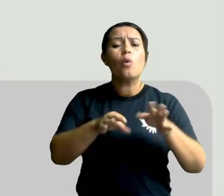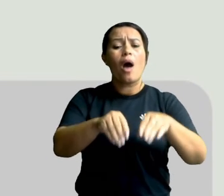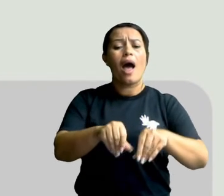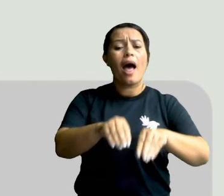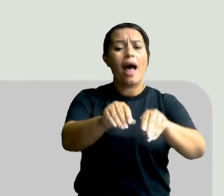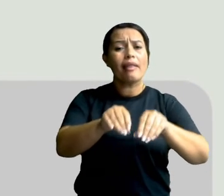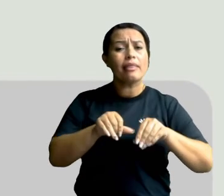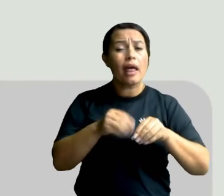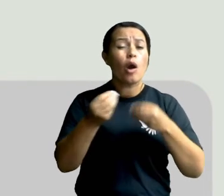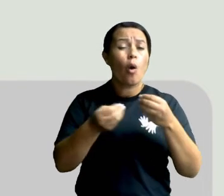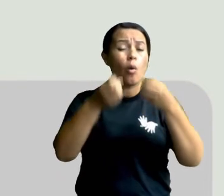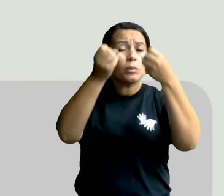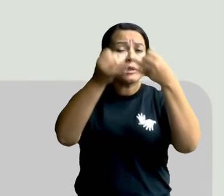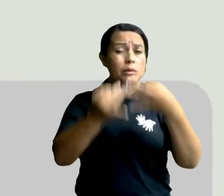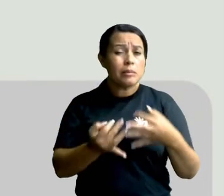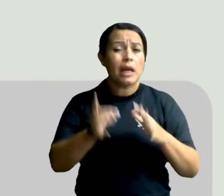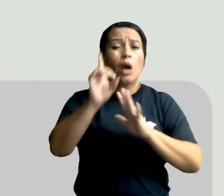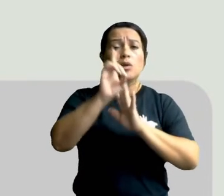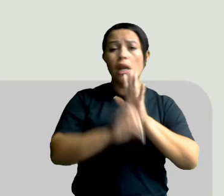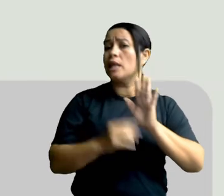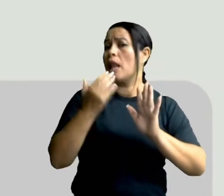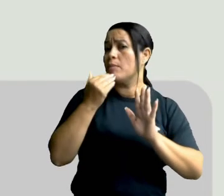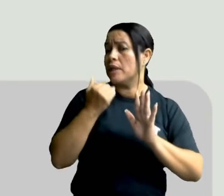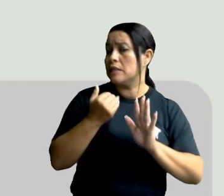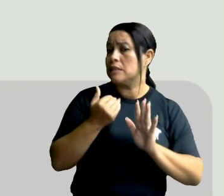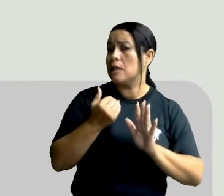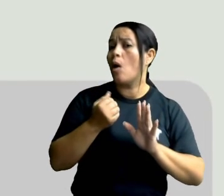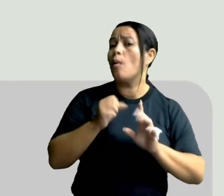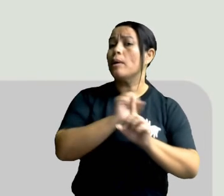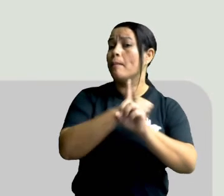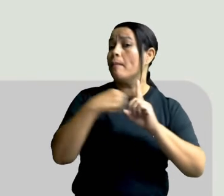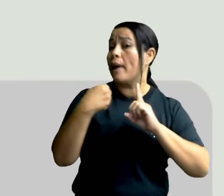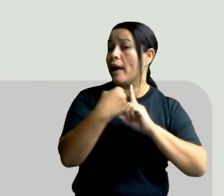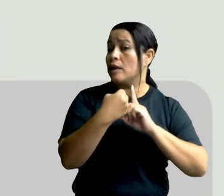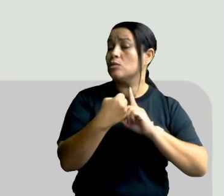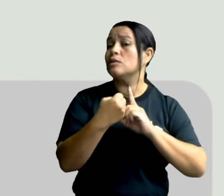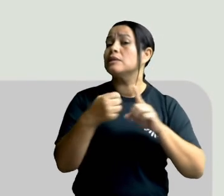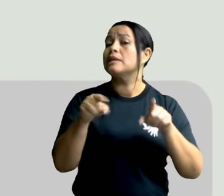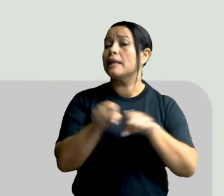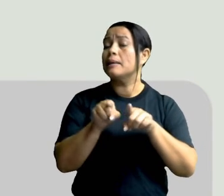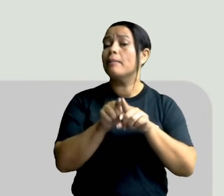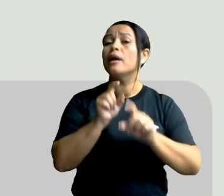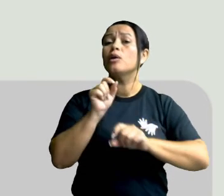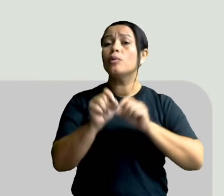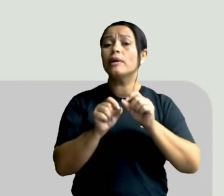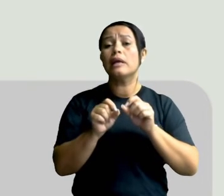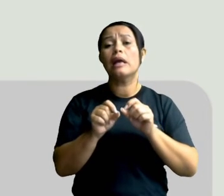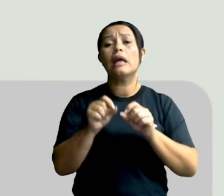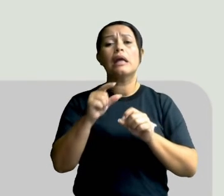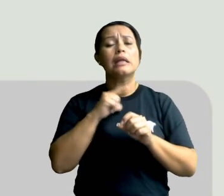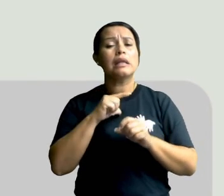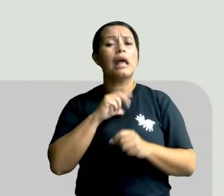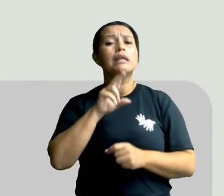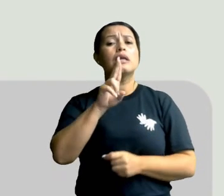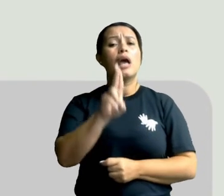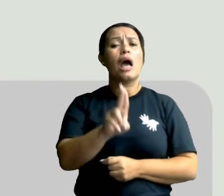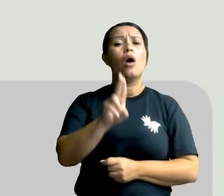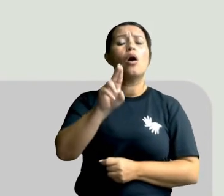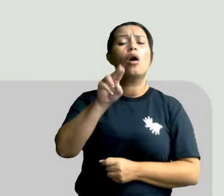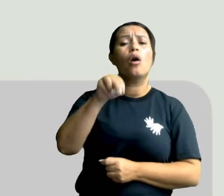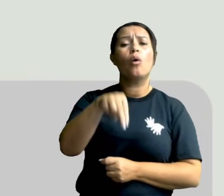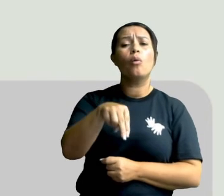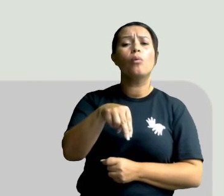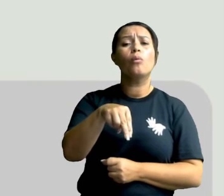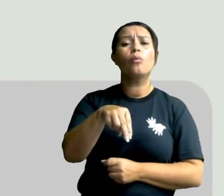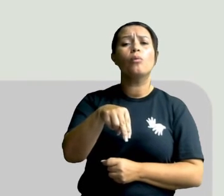faria para explicar a importância do direito à alimentação para os indivíduos e para a sociedade? E, apesar de a ONU